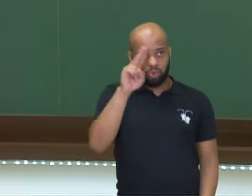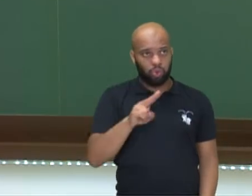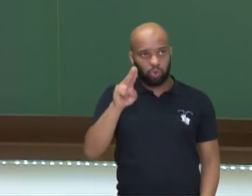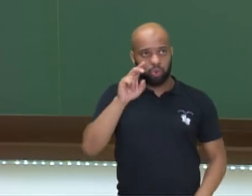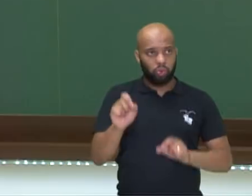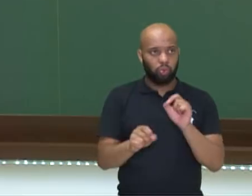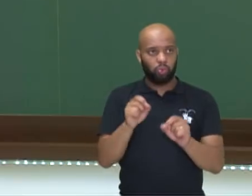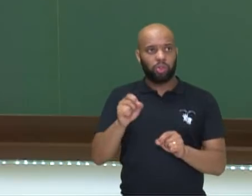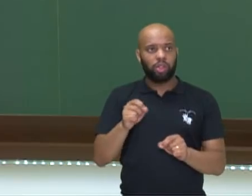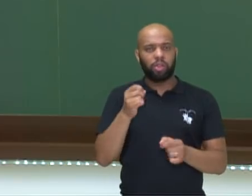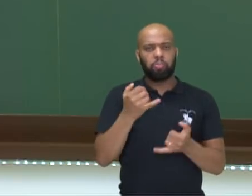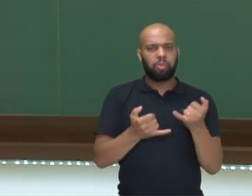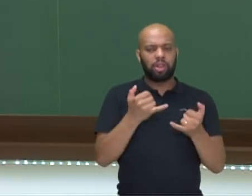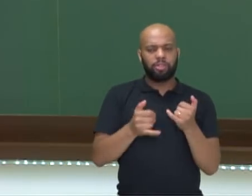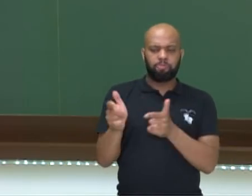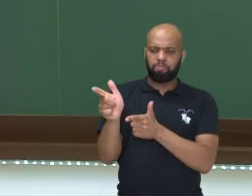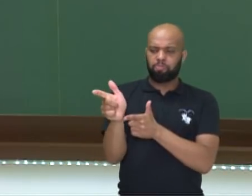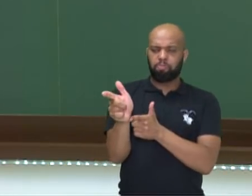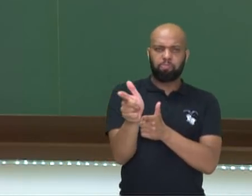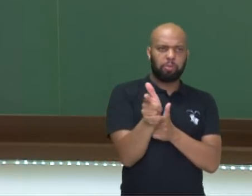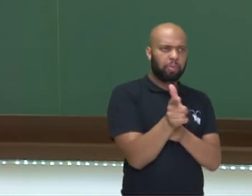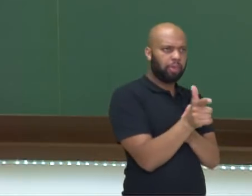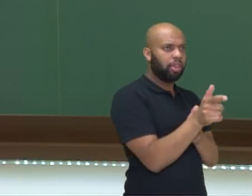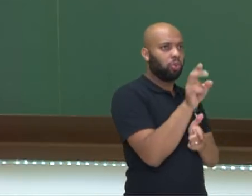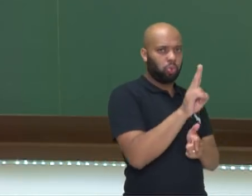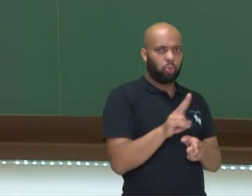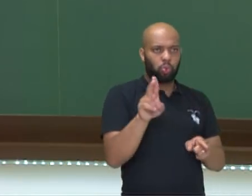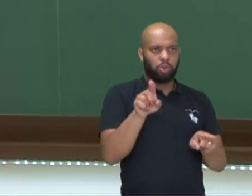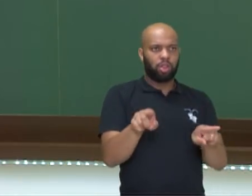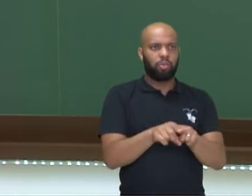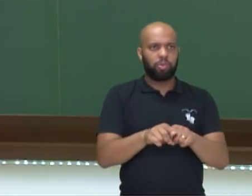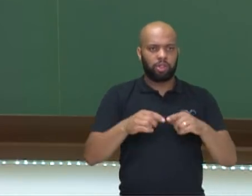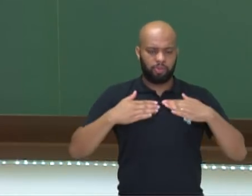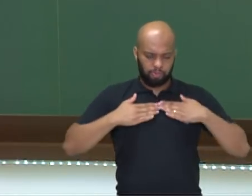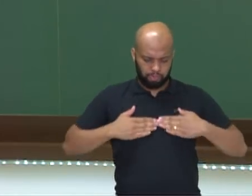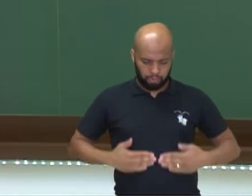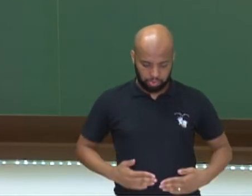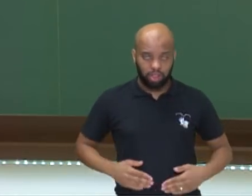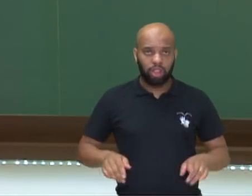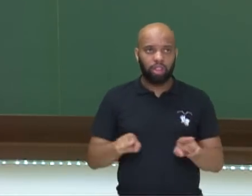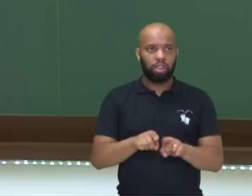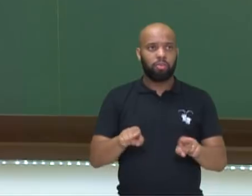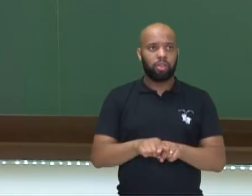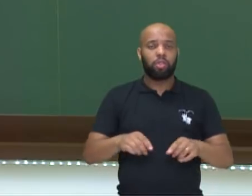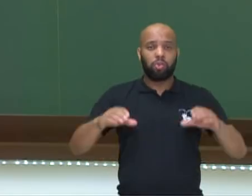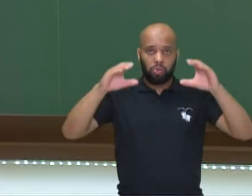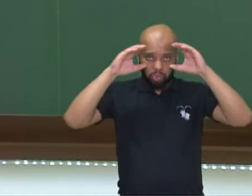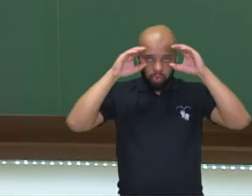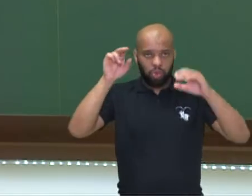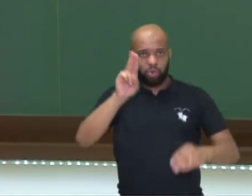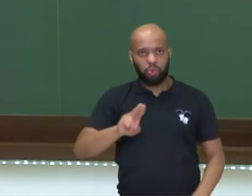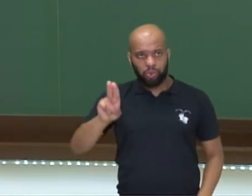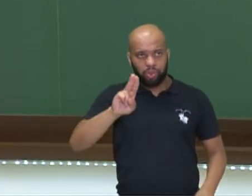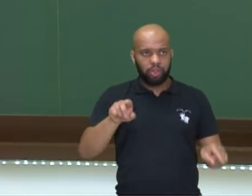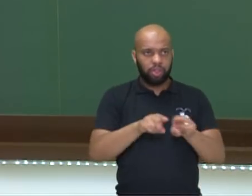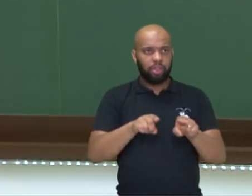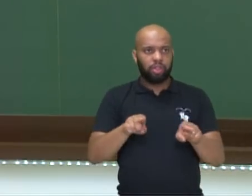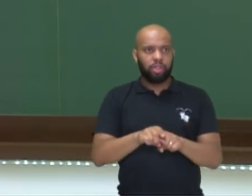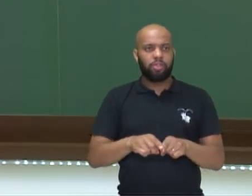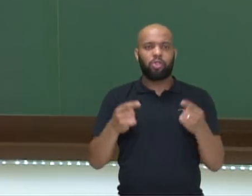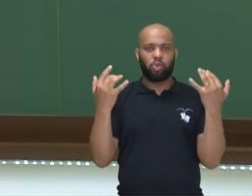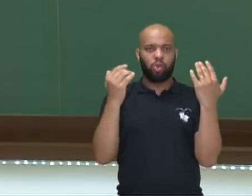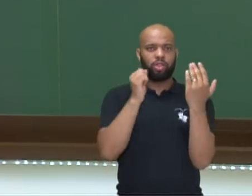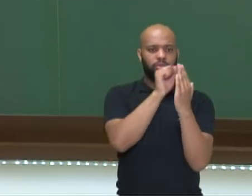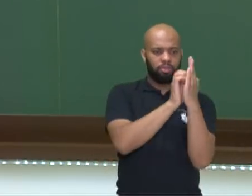uma armadura, né, com uma parte no peito, além do óculos, né, equipamentos nas